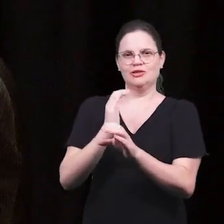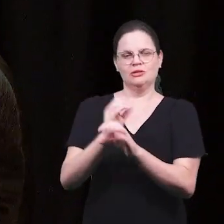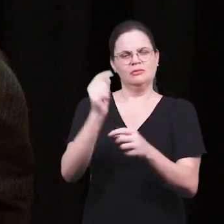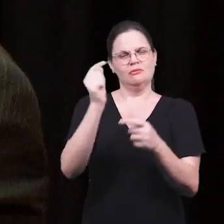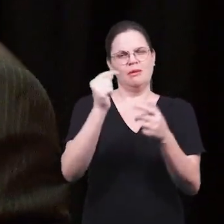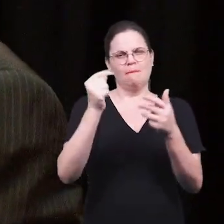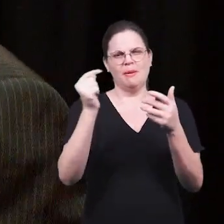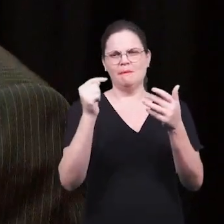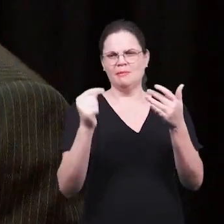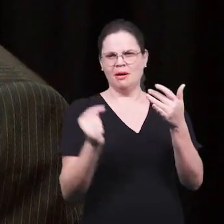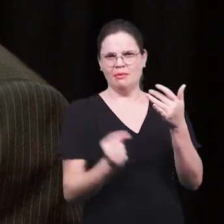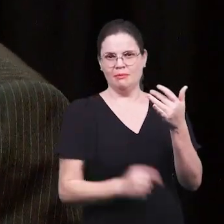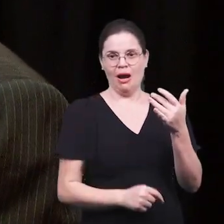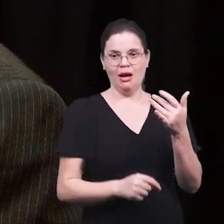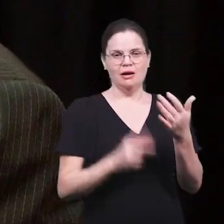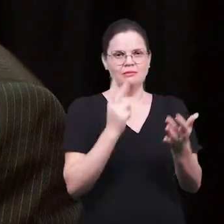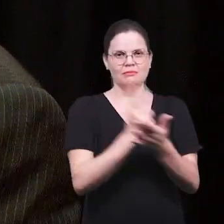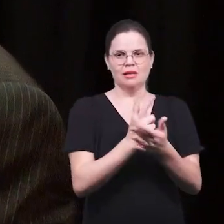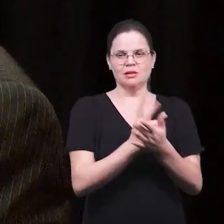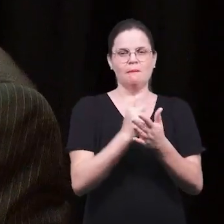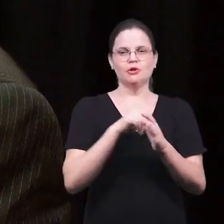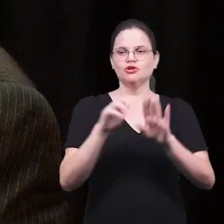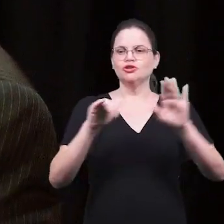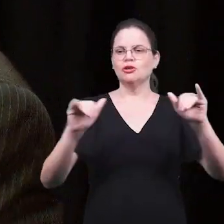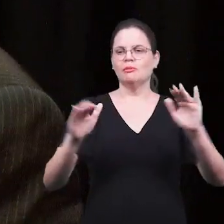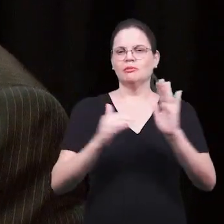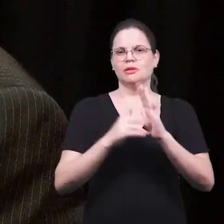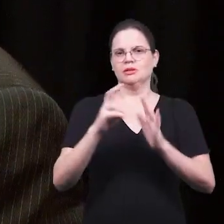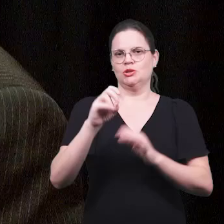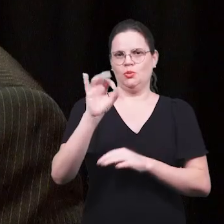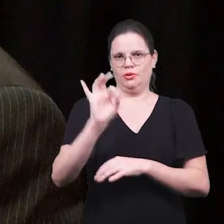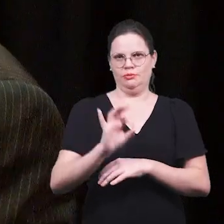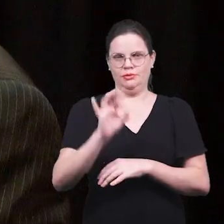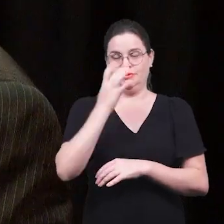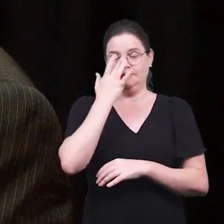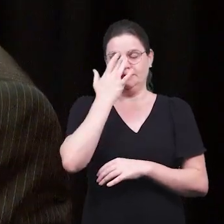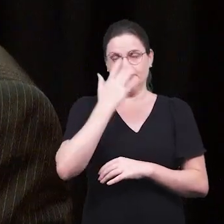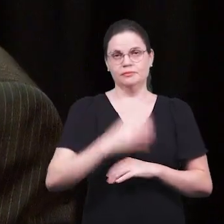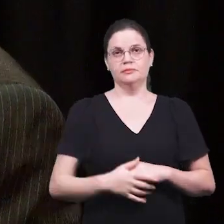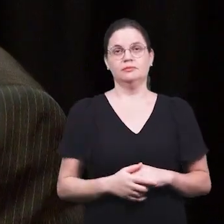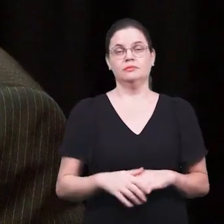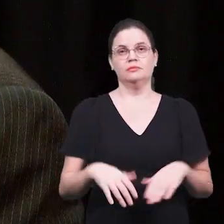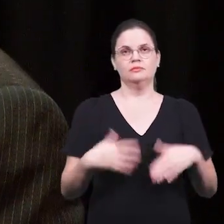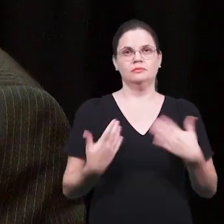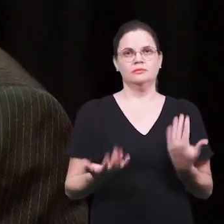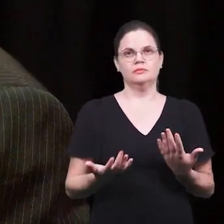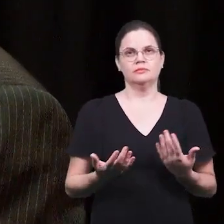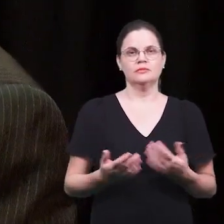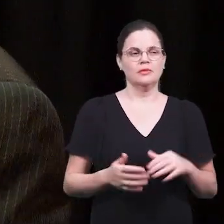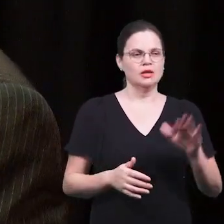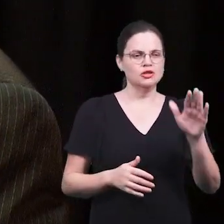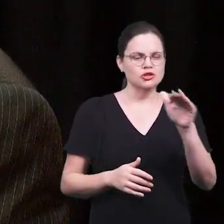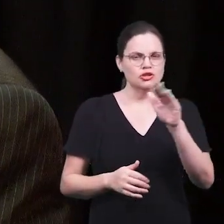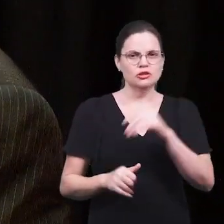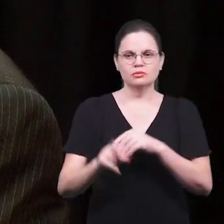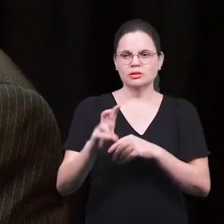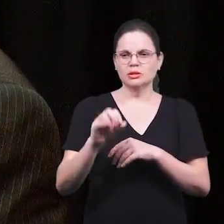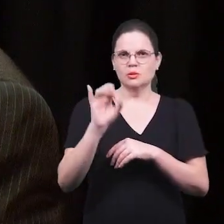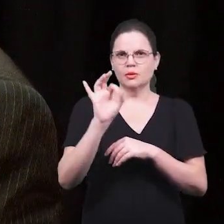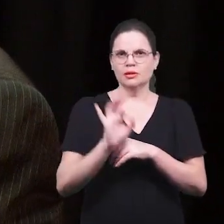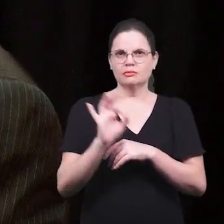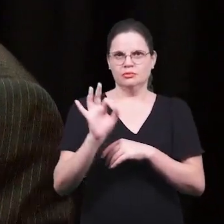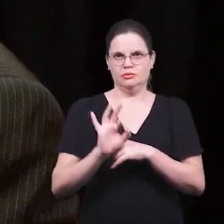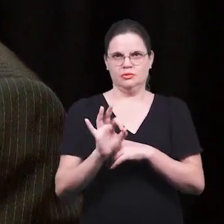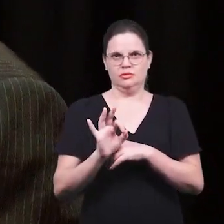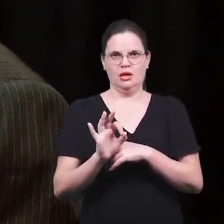engenharia. Então, há várias. Então, ele pode chamar até 50%. Então, o órgão, ele chama esses